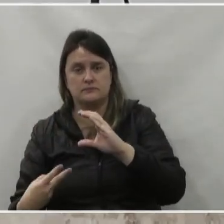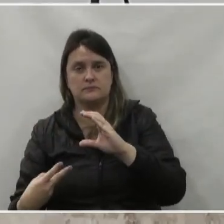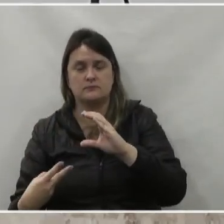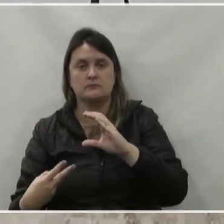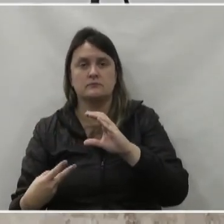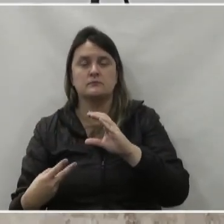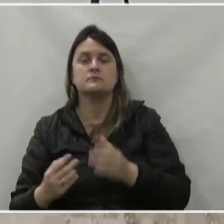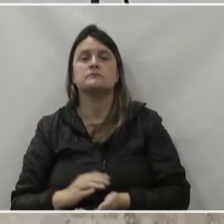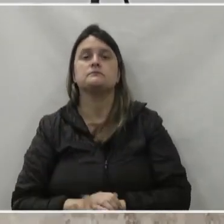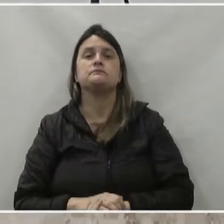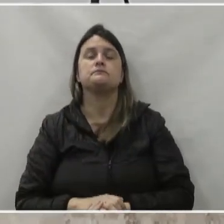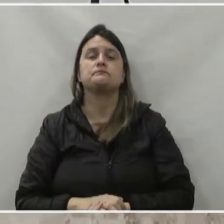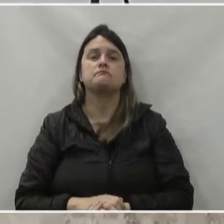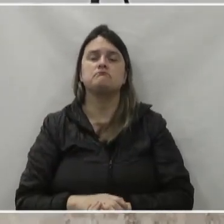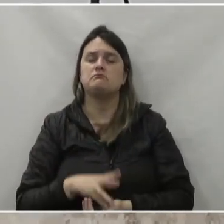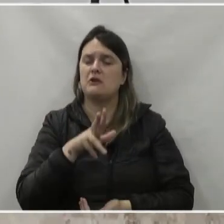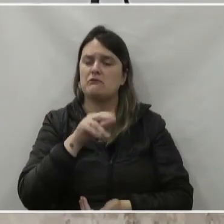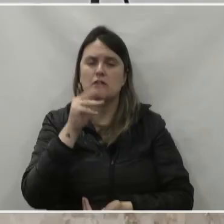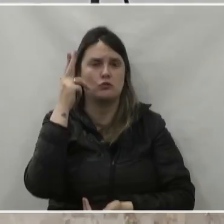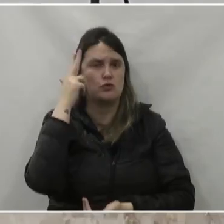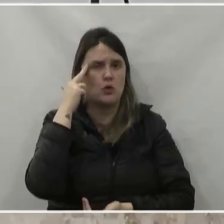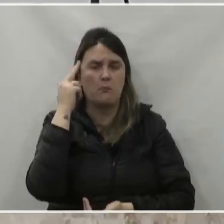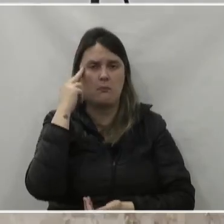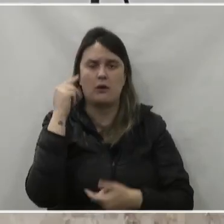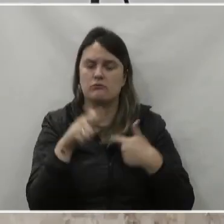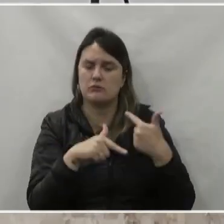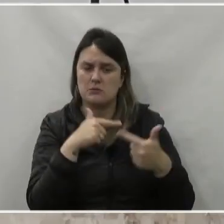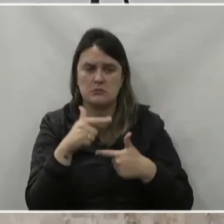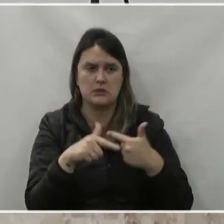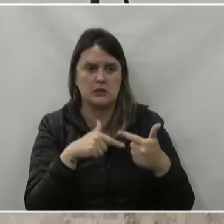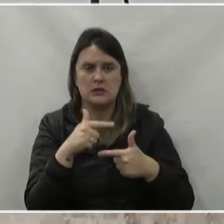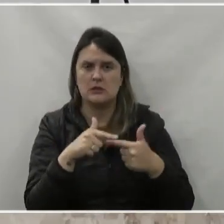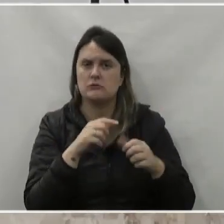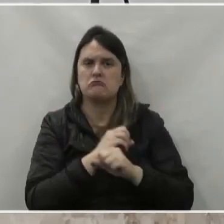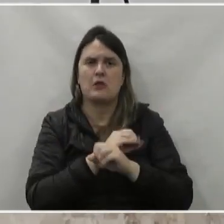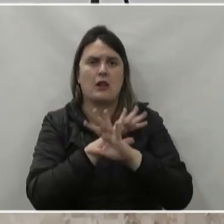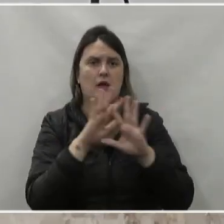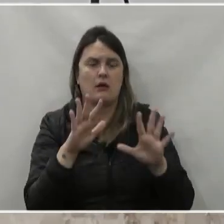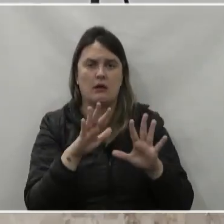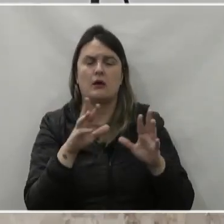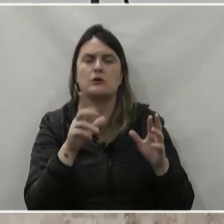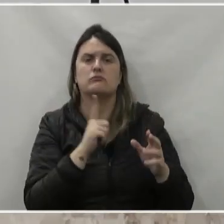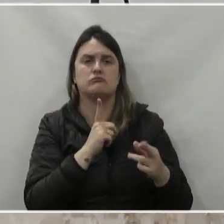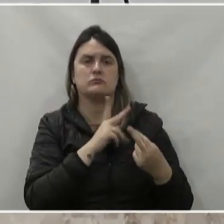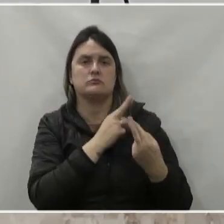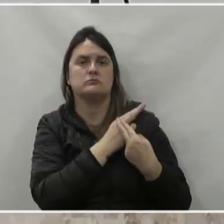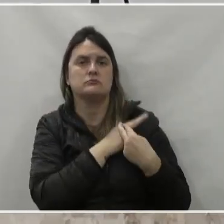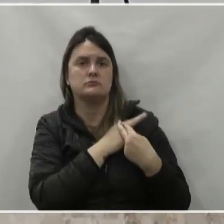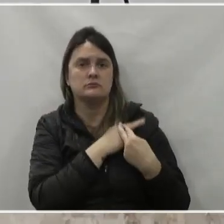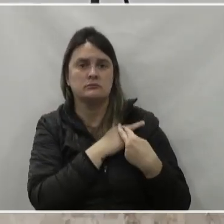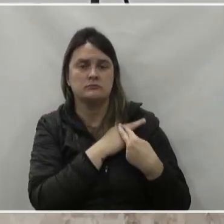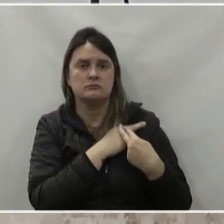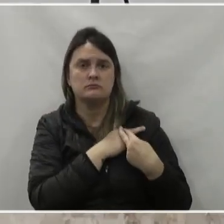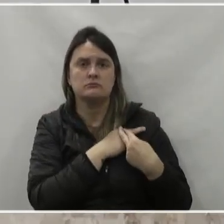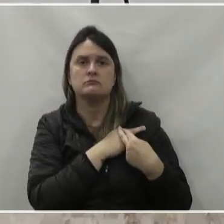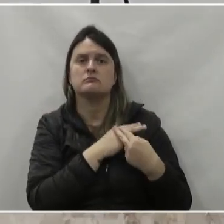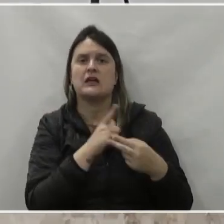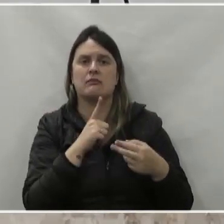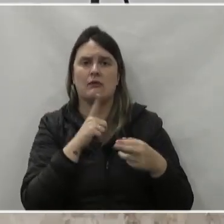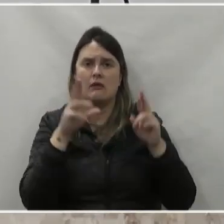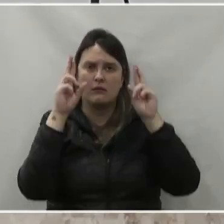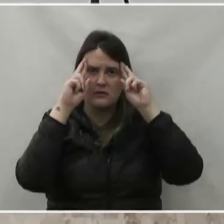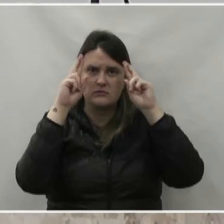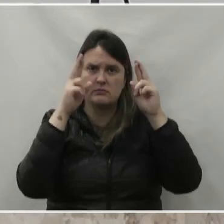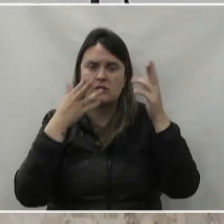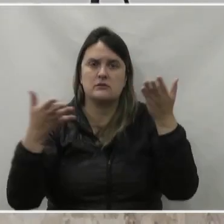União da Vitória seguirá atuando com transparência, responsabilidade e respeito